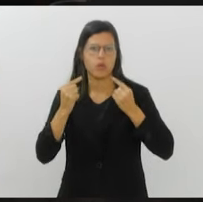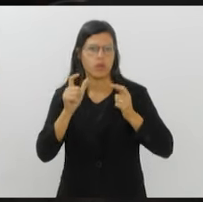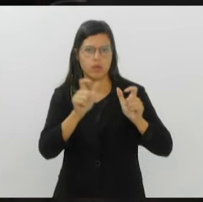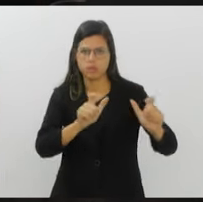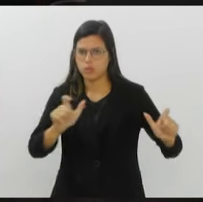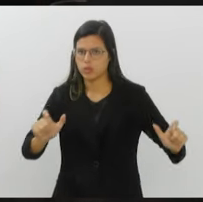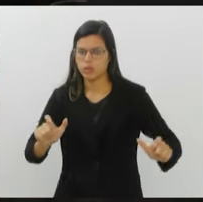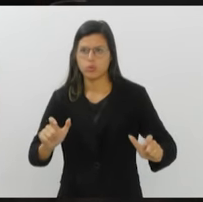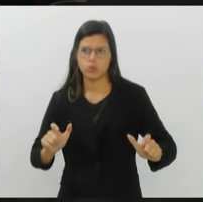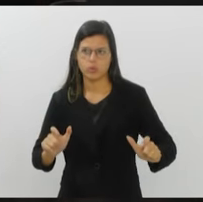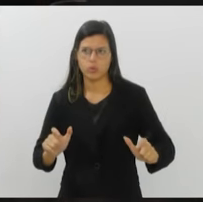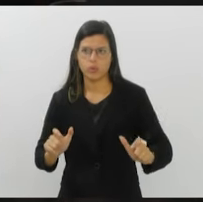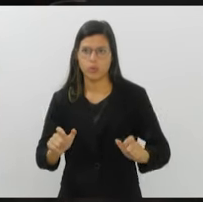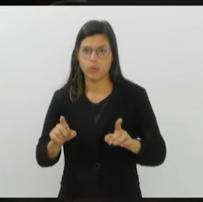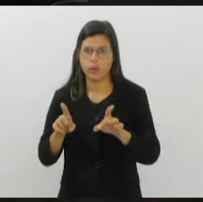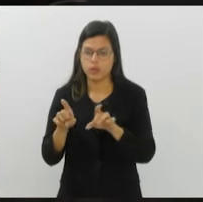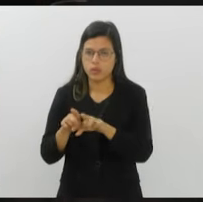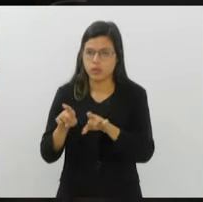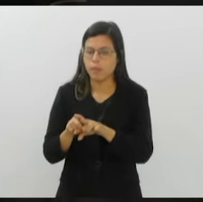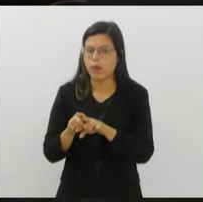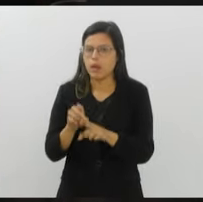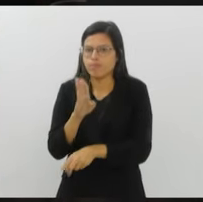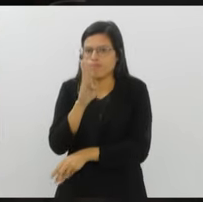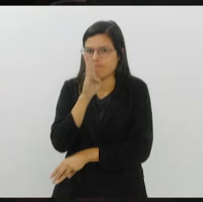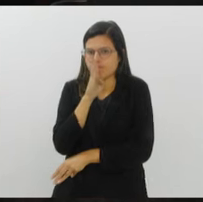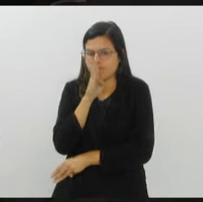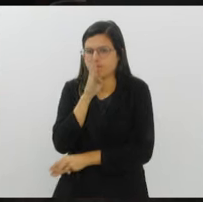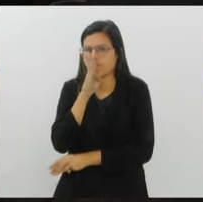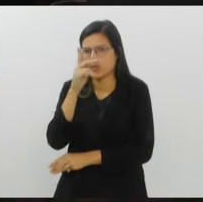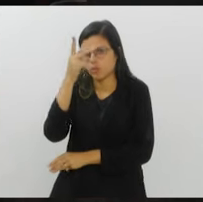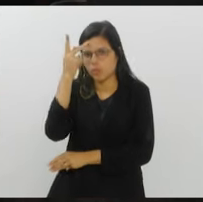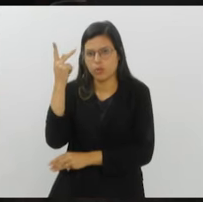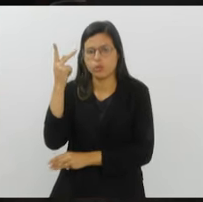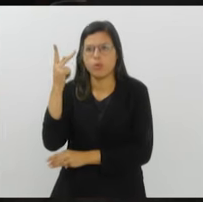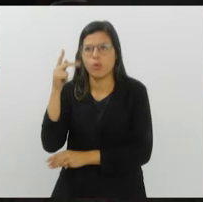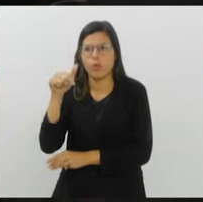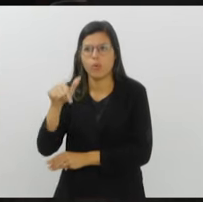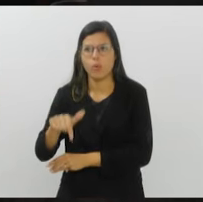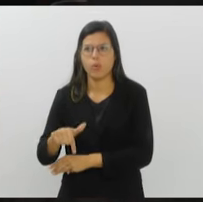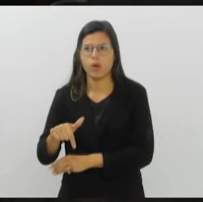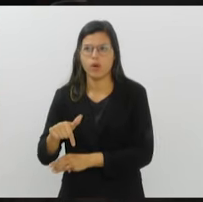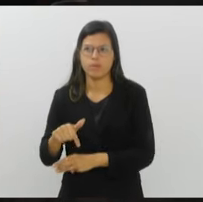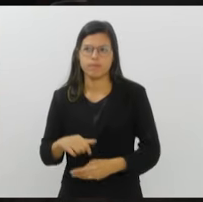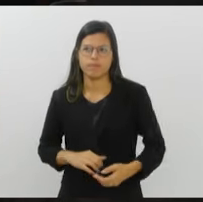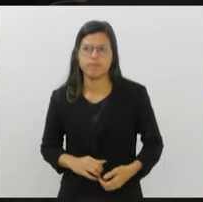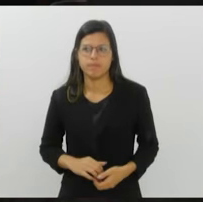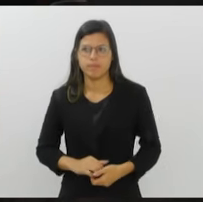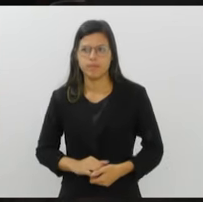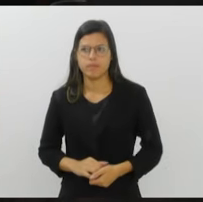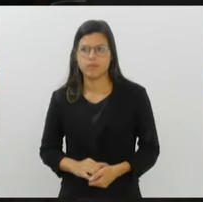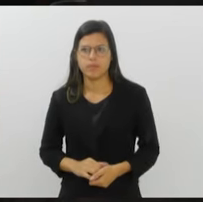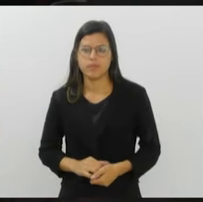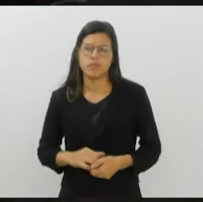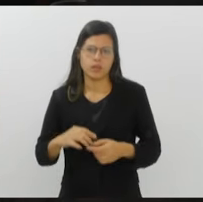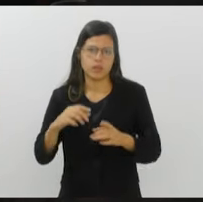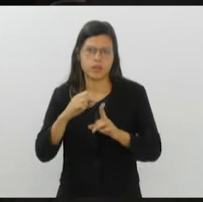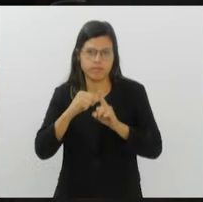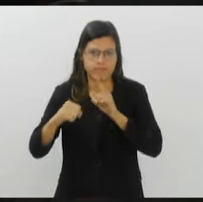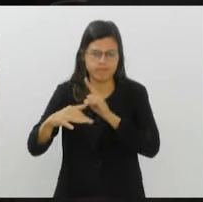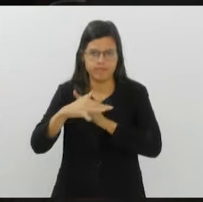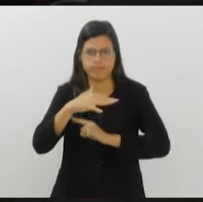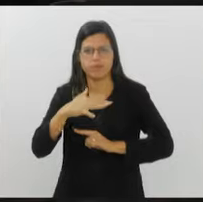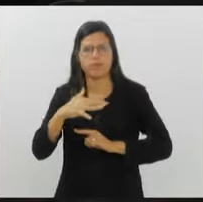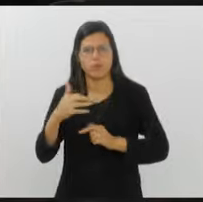forma alguma, e nem silenciamento de vozes populares que ecoam pela nossa sociedade.